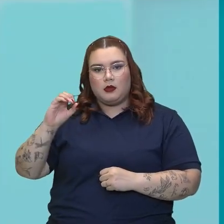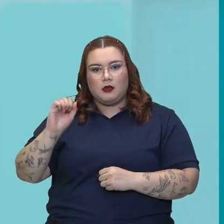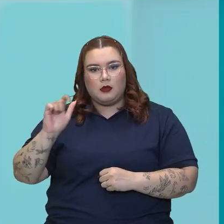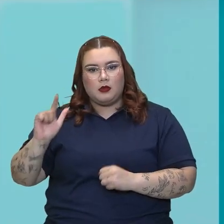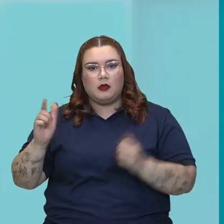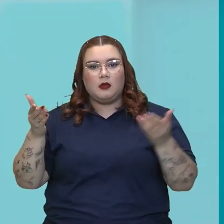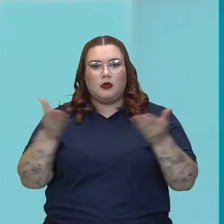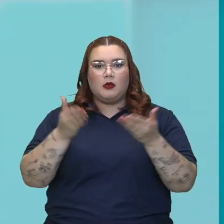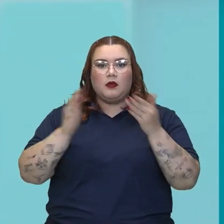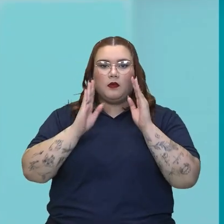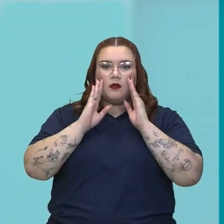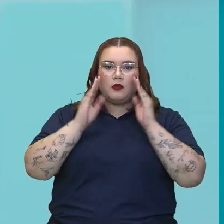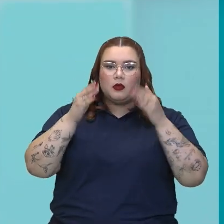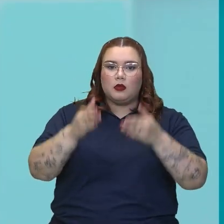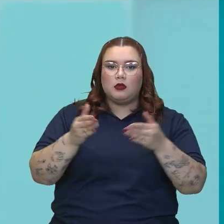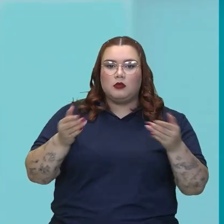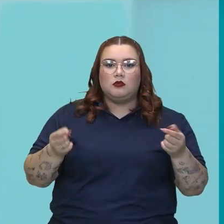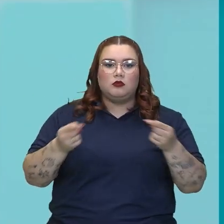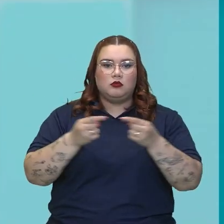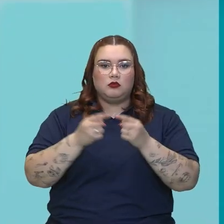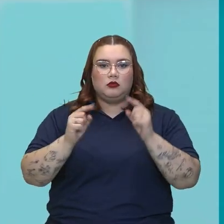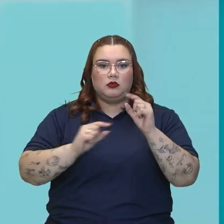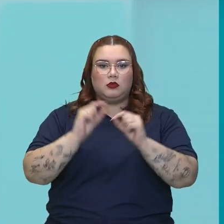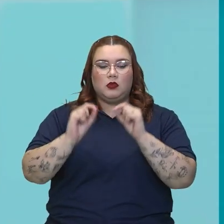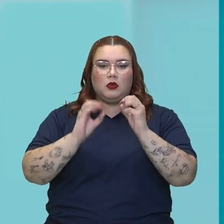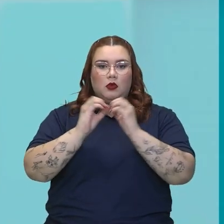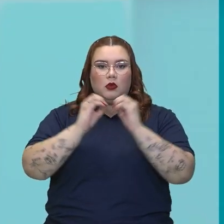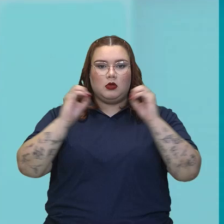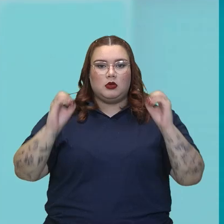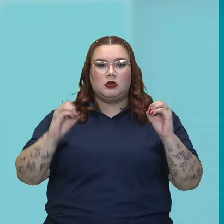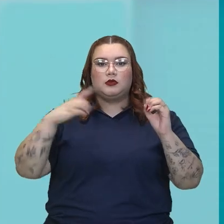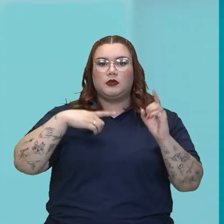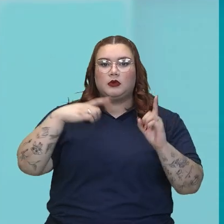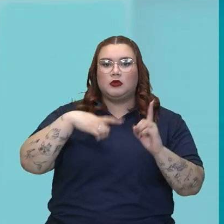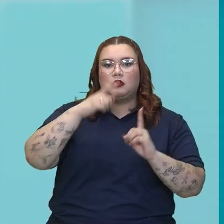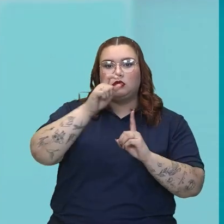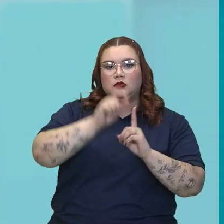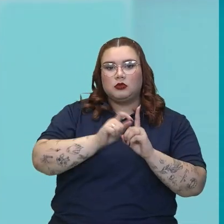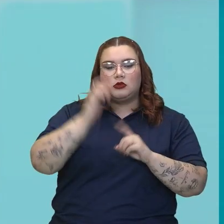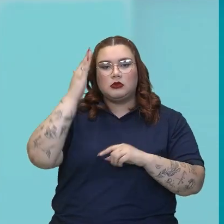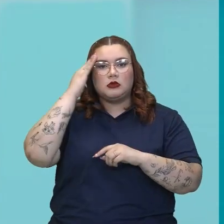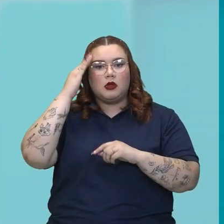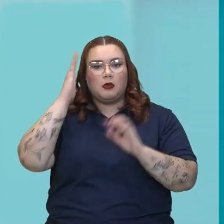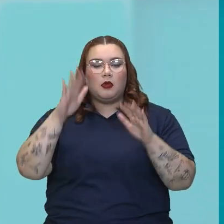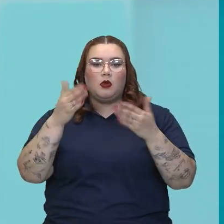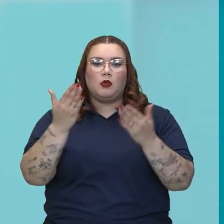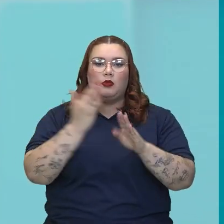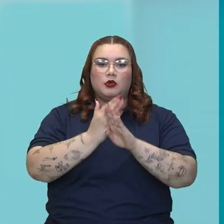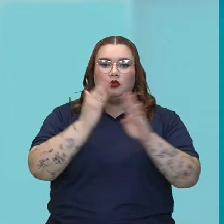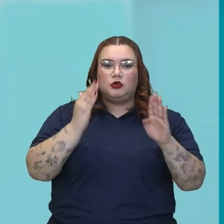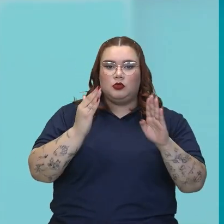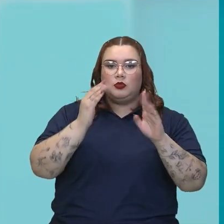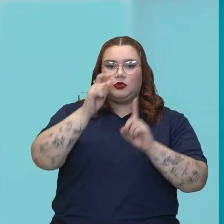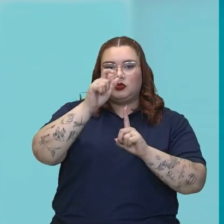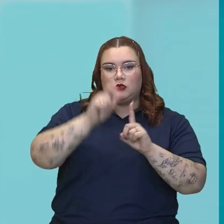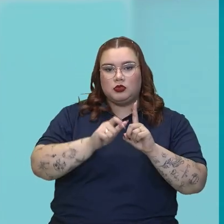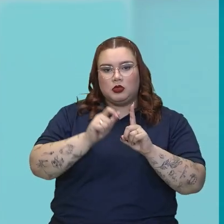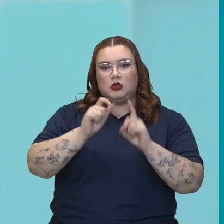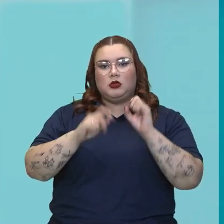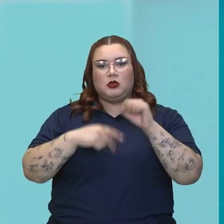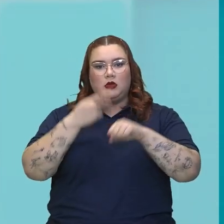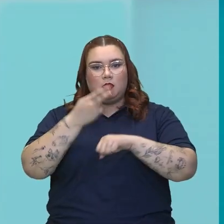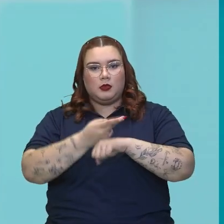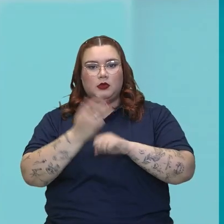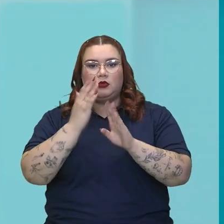vamos focalizar na questão de orações que têm sujeito, saber identificar o sujeito, e aí, depois